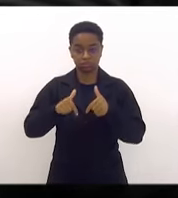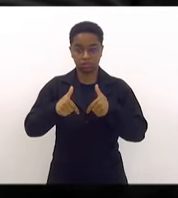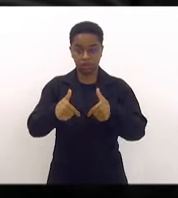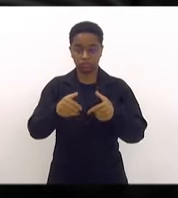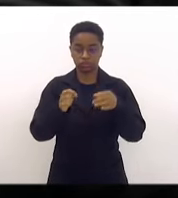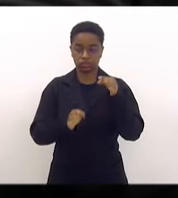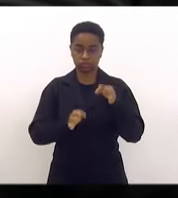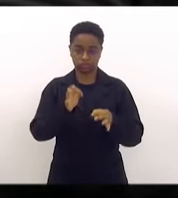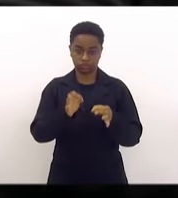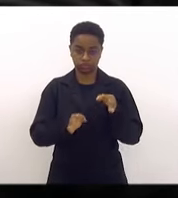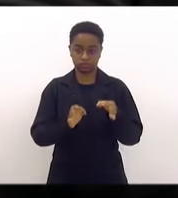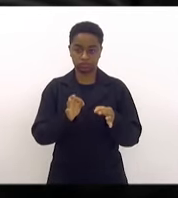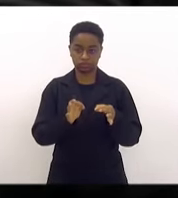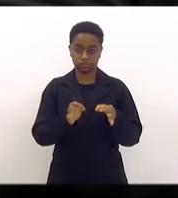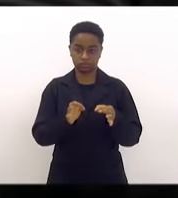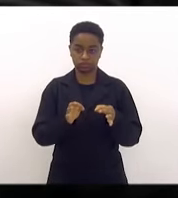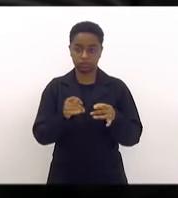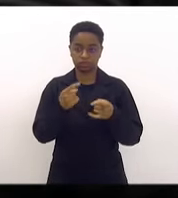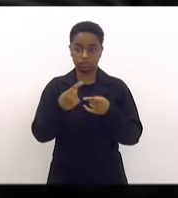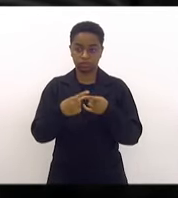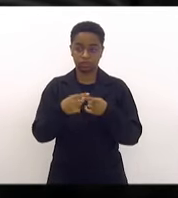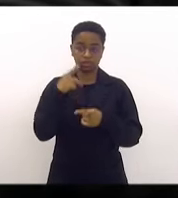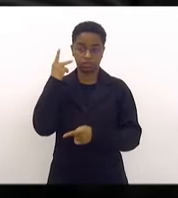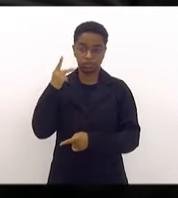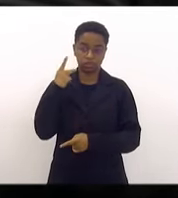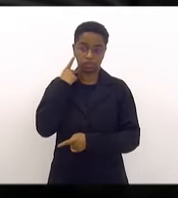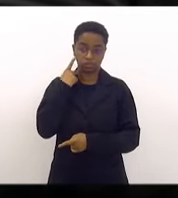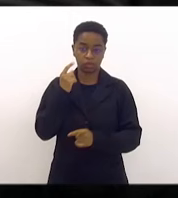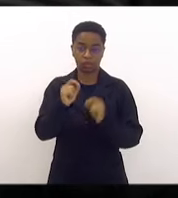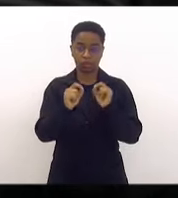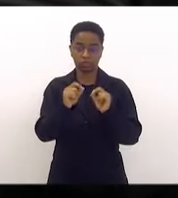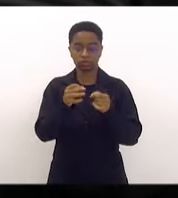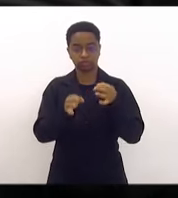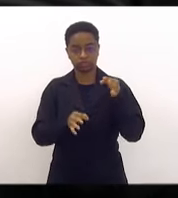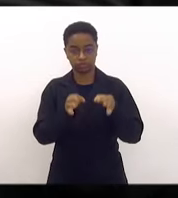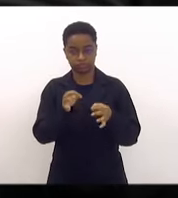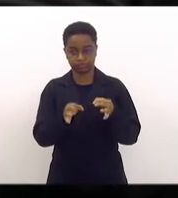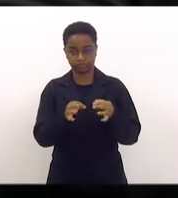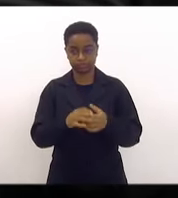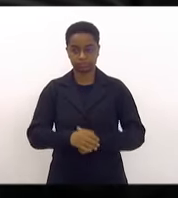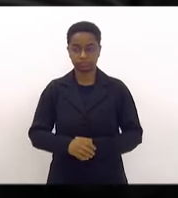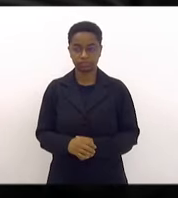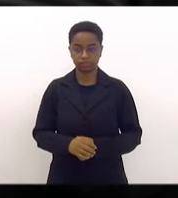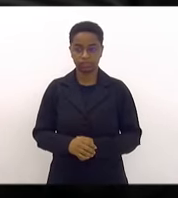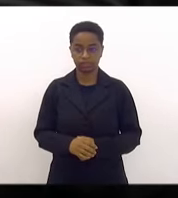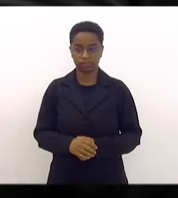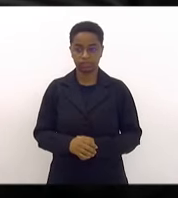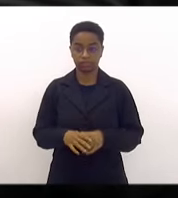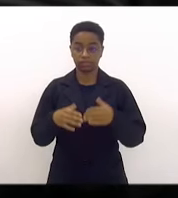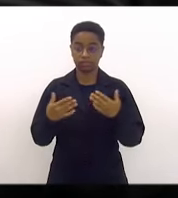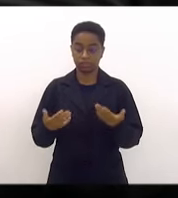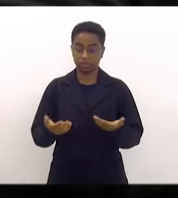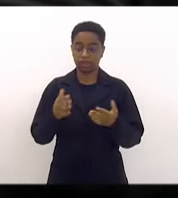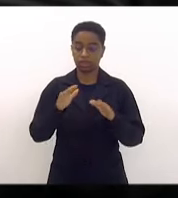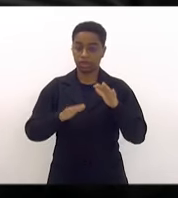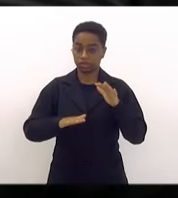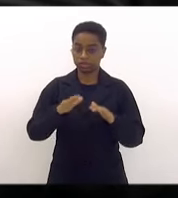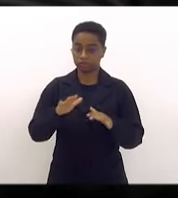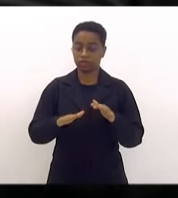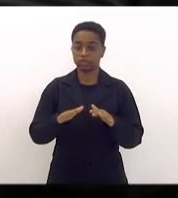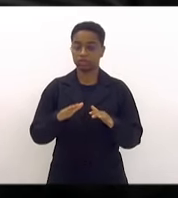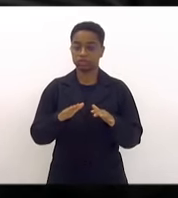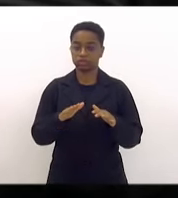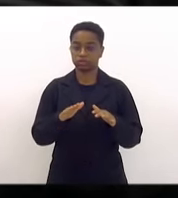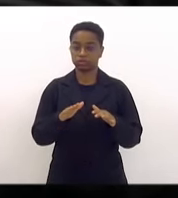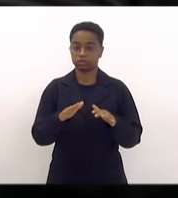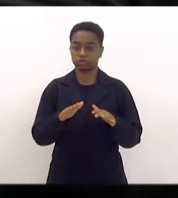justiça pois são promotores de Justiça muitas vezes aqui o que está posto